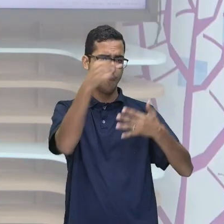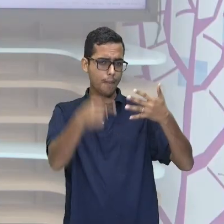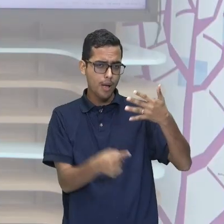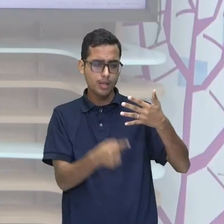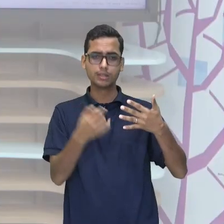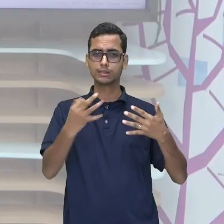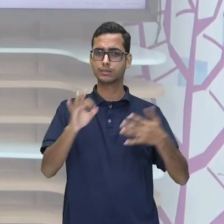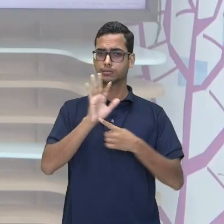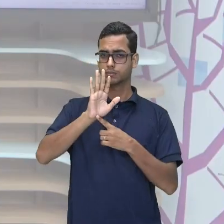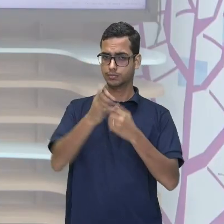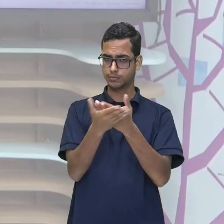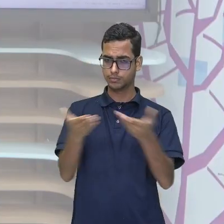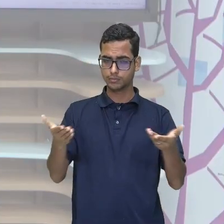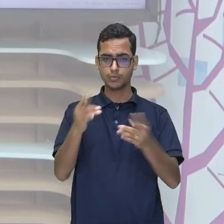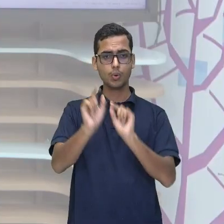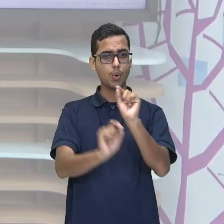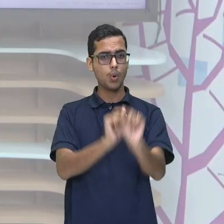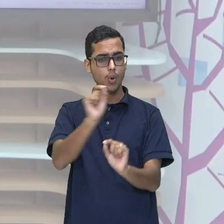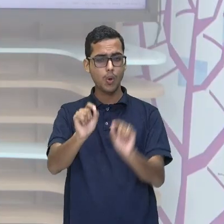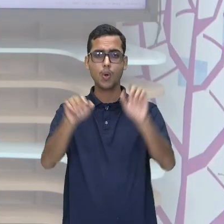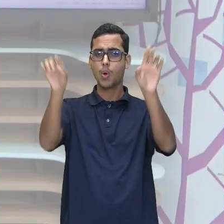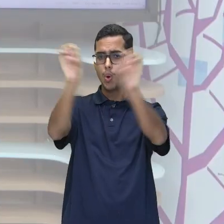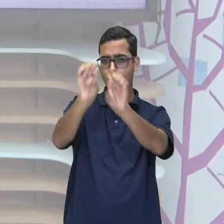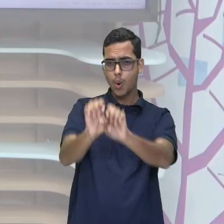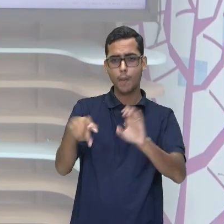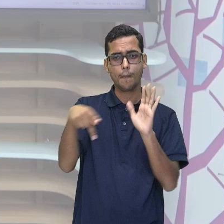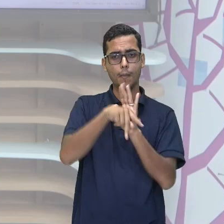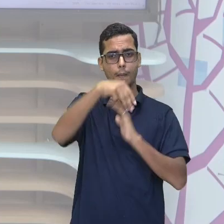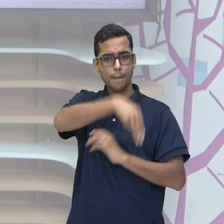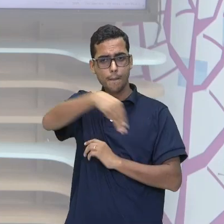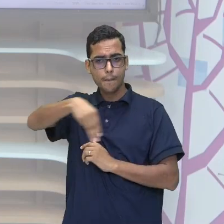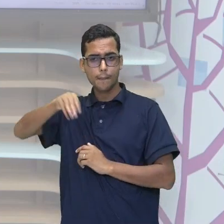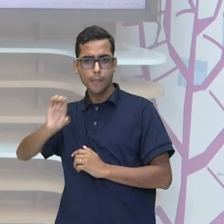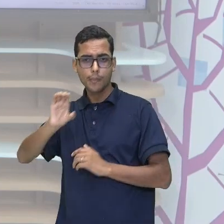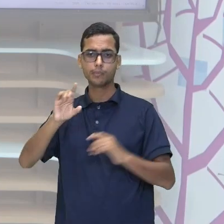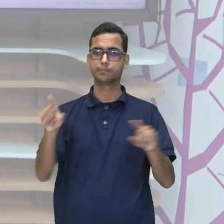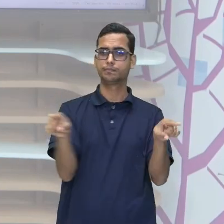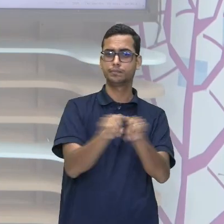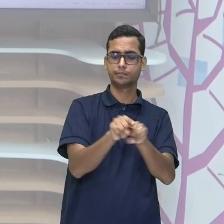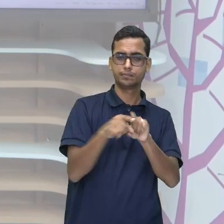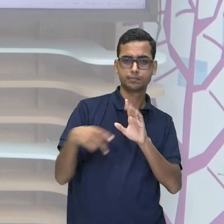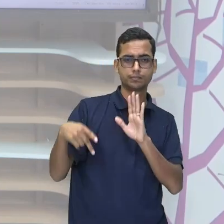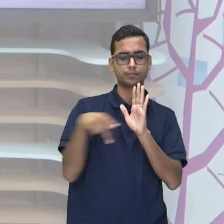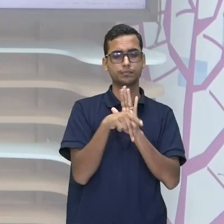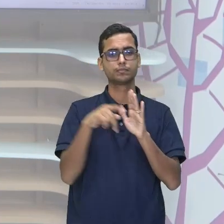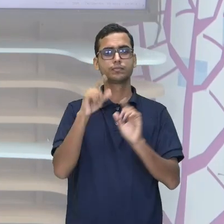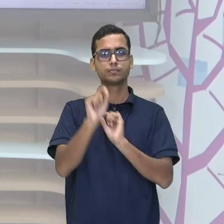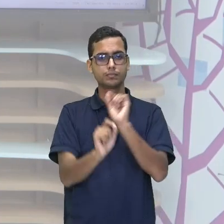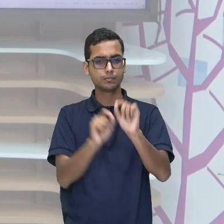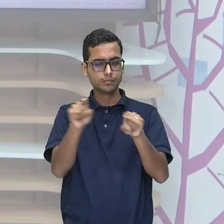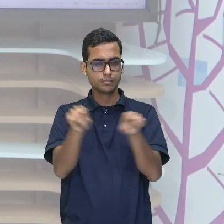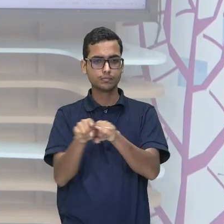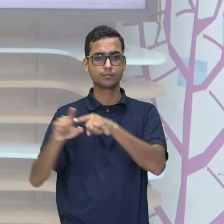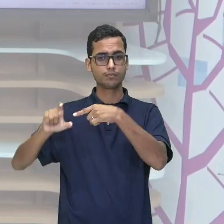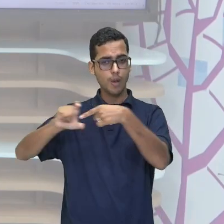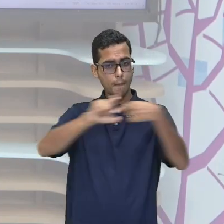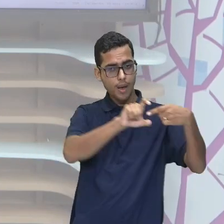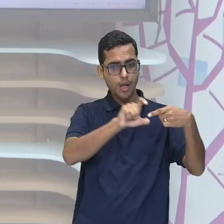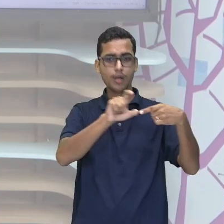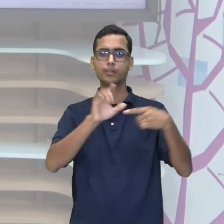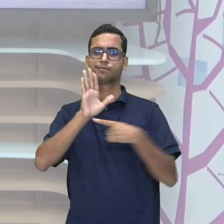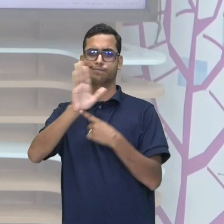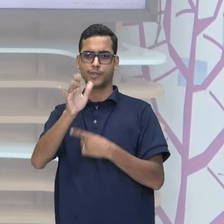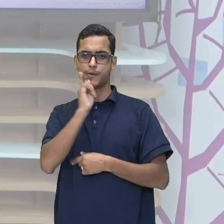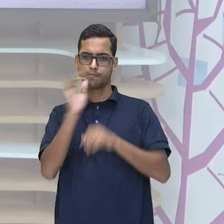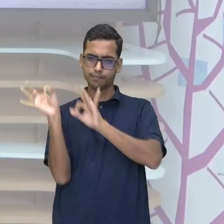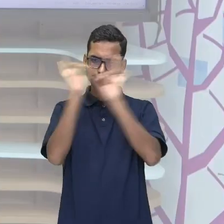para vocês todo o esquema de MMC e frações equivalentes, né? Conforme esses exemplos que a gente já